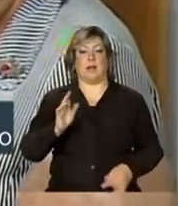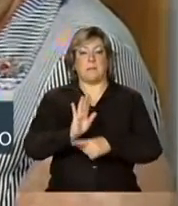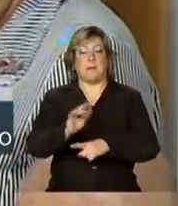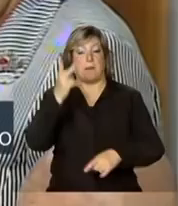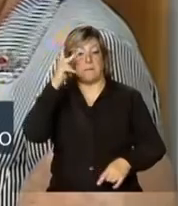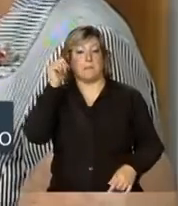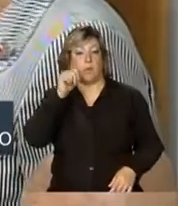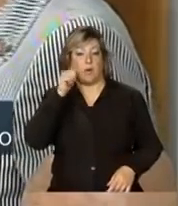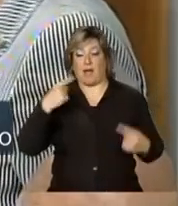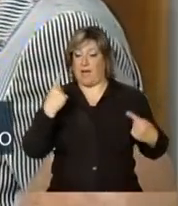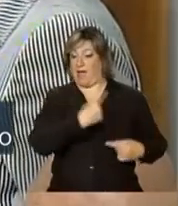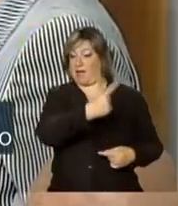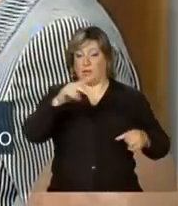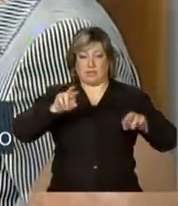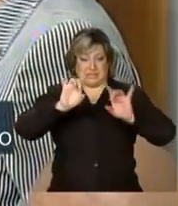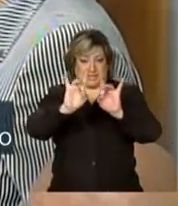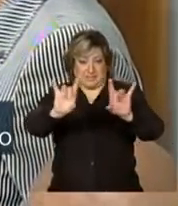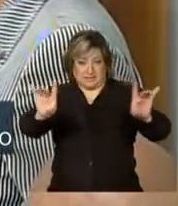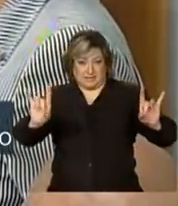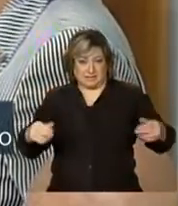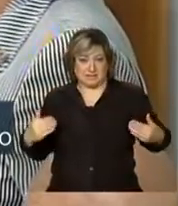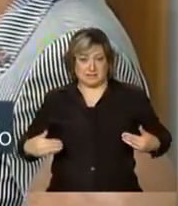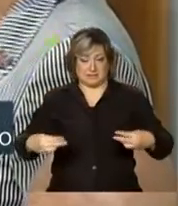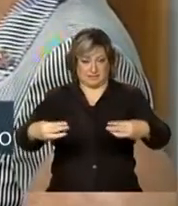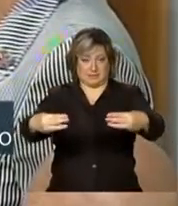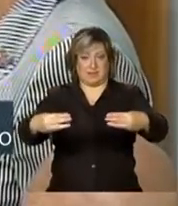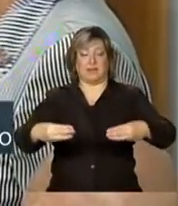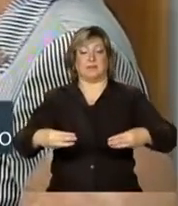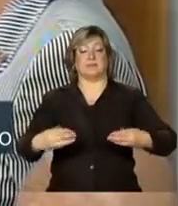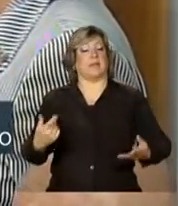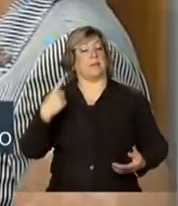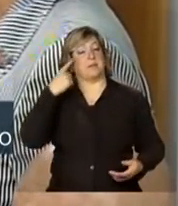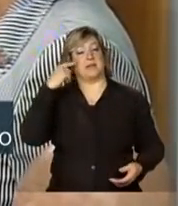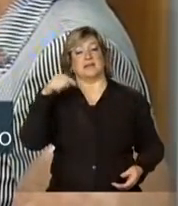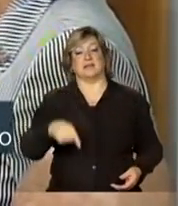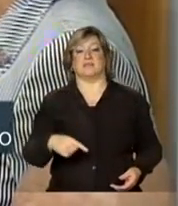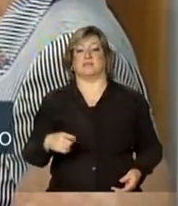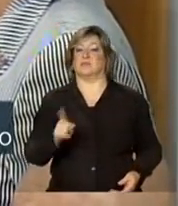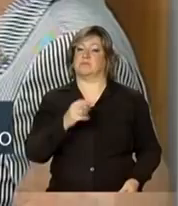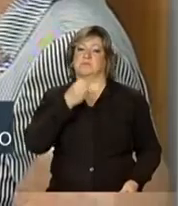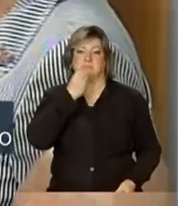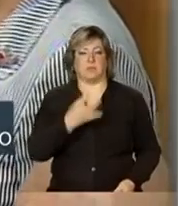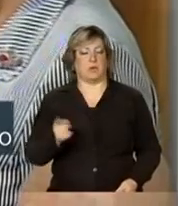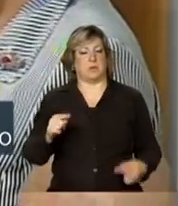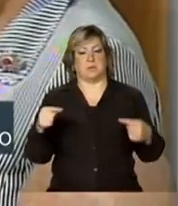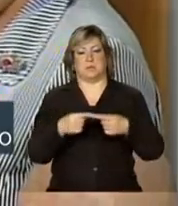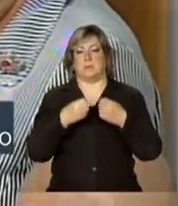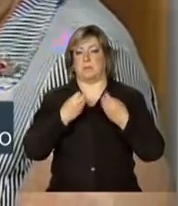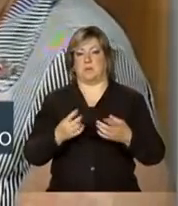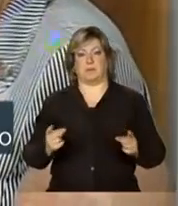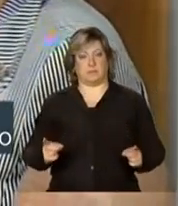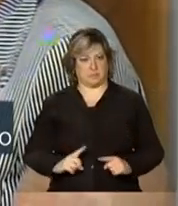mulheres, evidentemente que nós sabemos que isso não tomaria o lugar